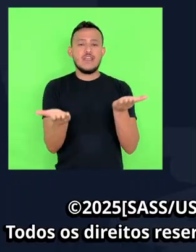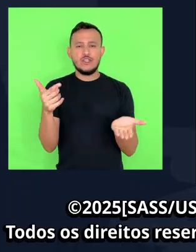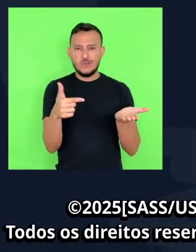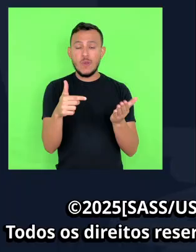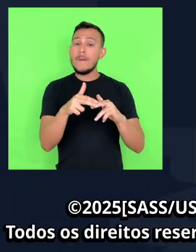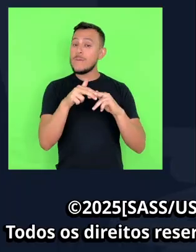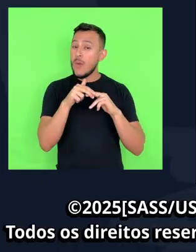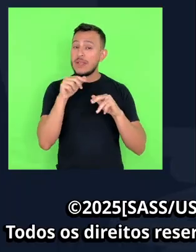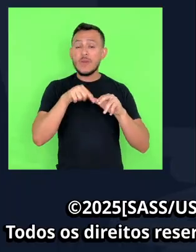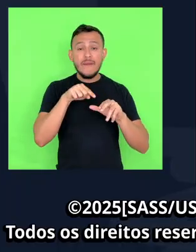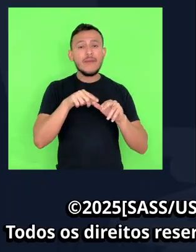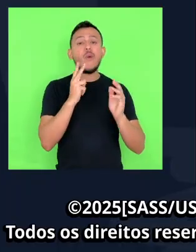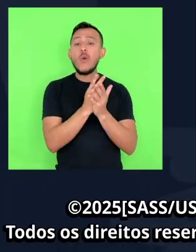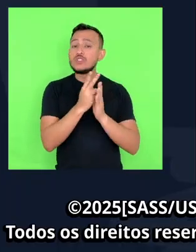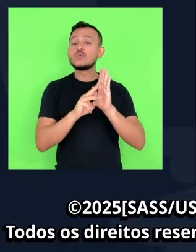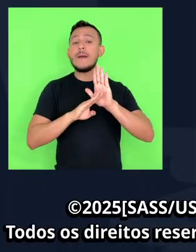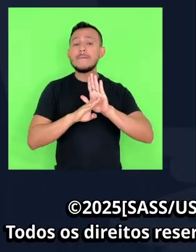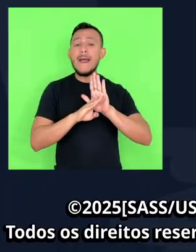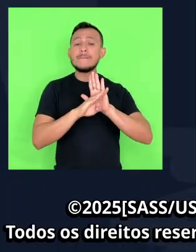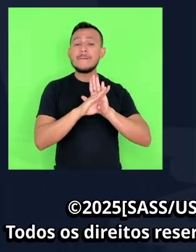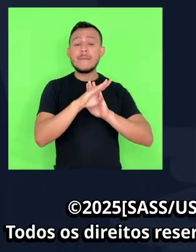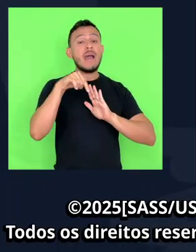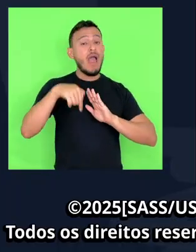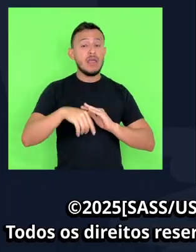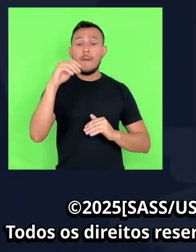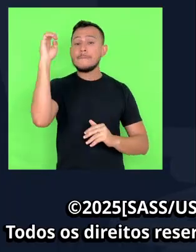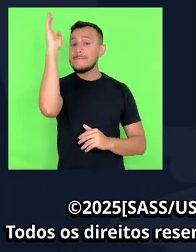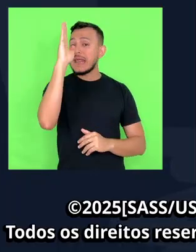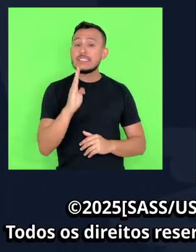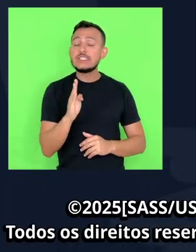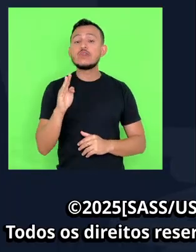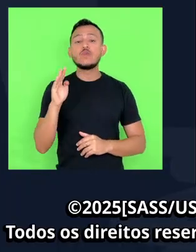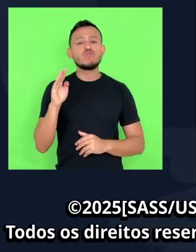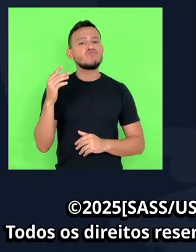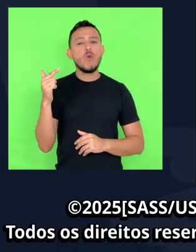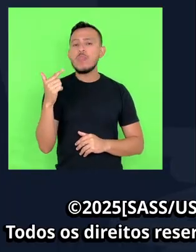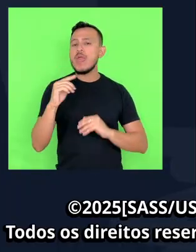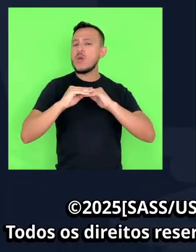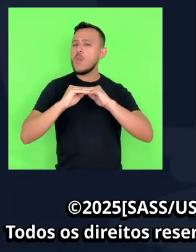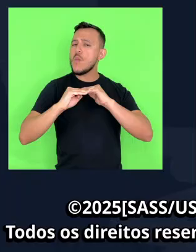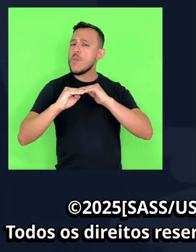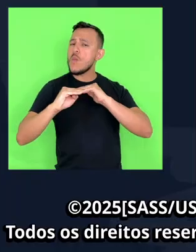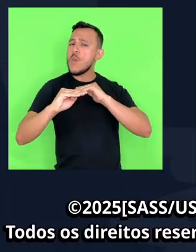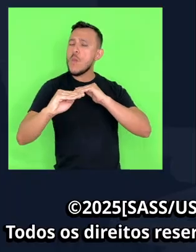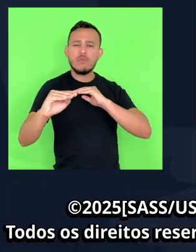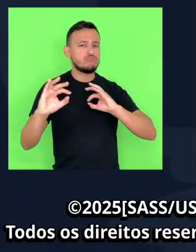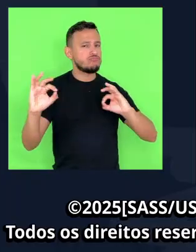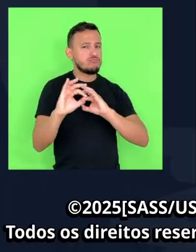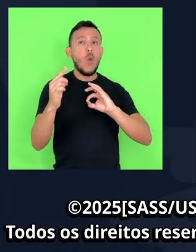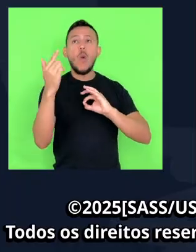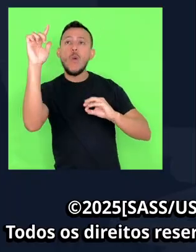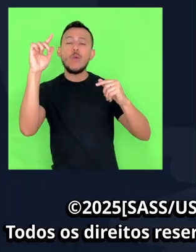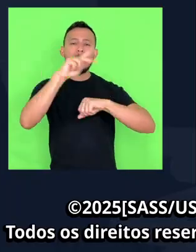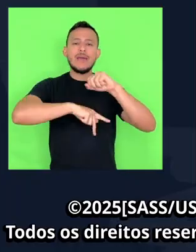não param de crescer. Até o momento no Brasil não houve nenhuma estabilidade, como se mostra